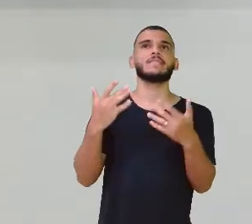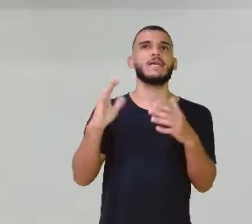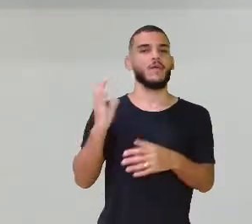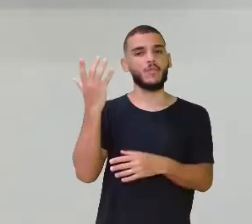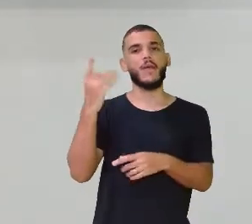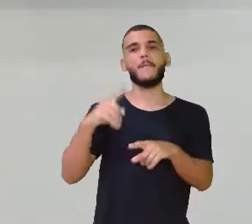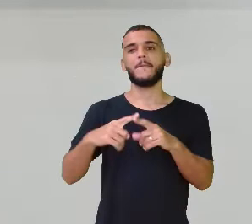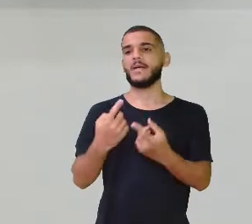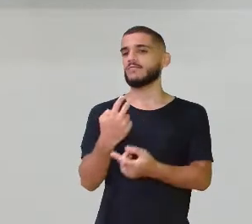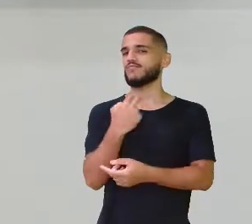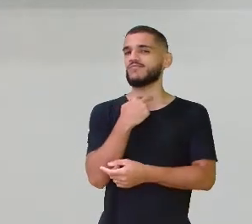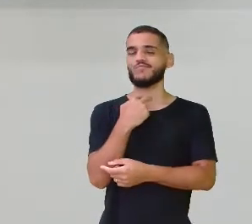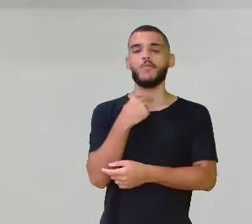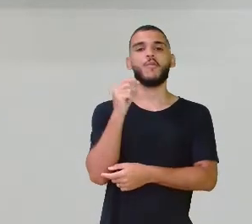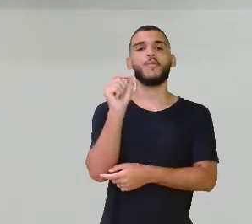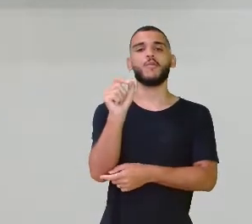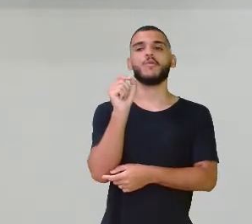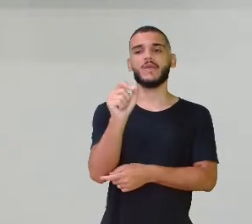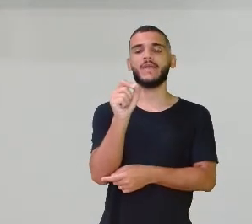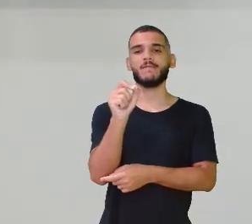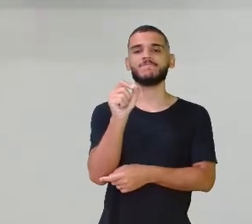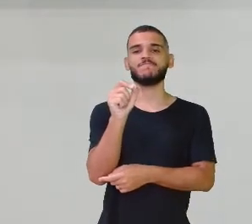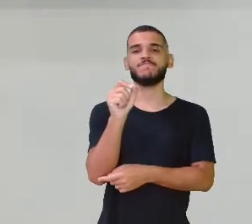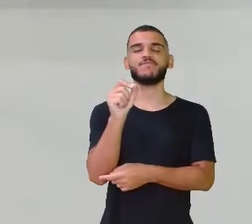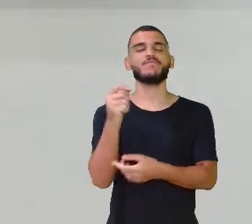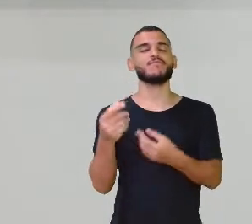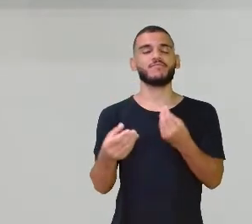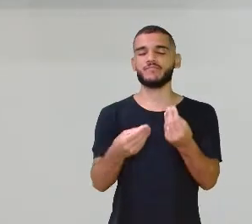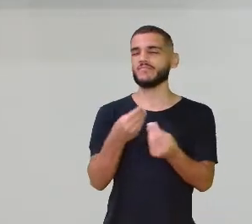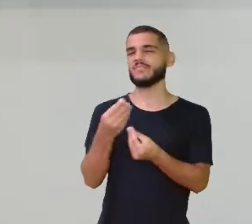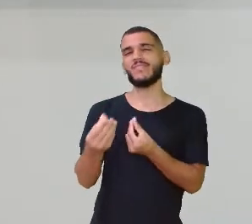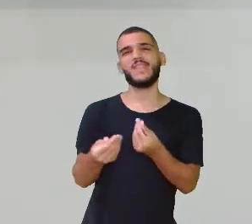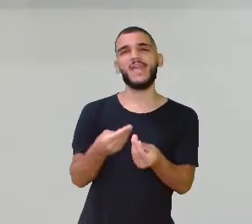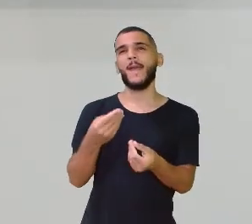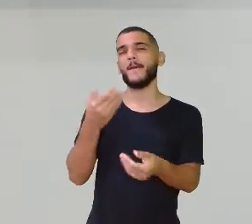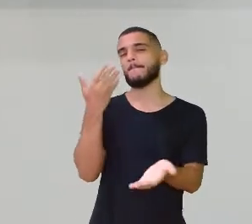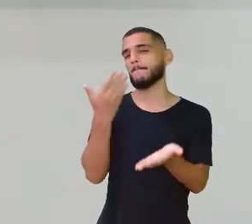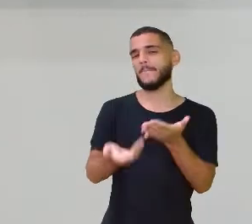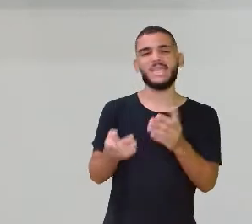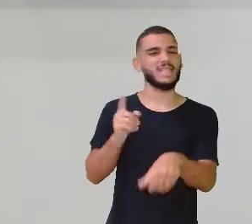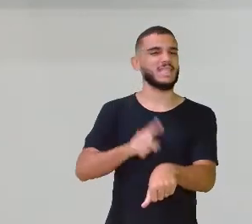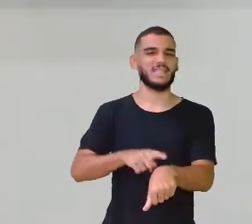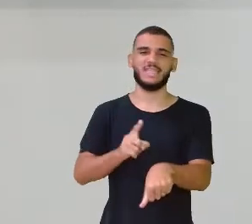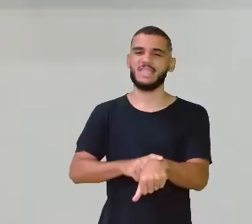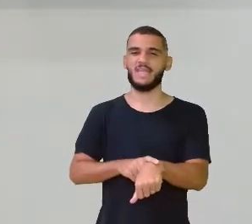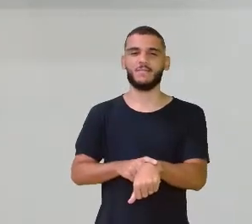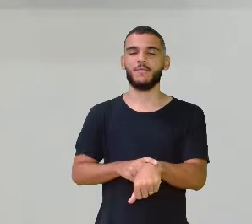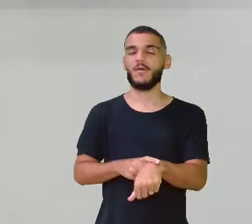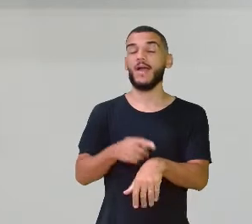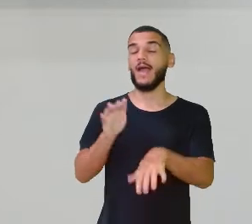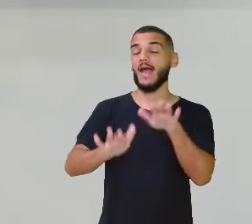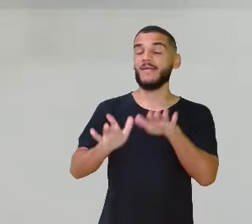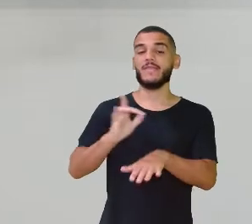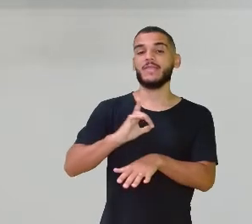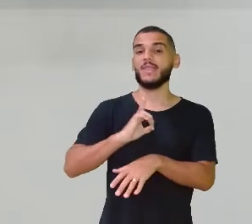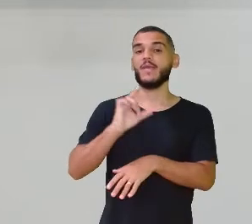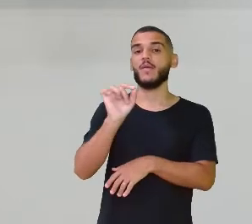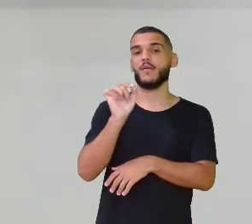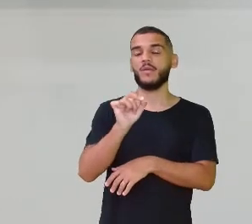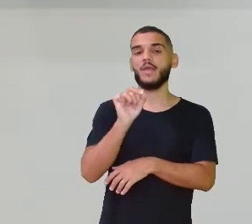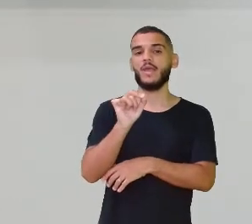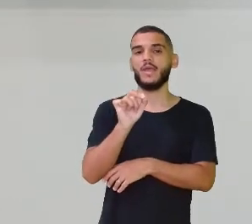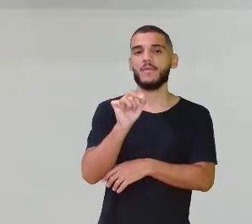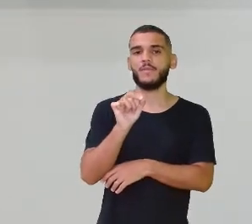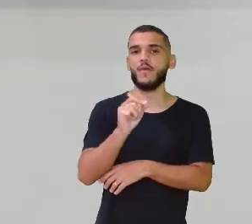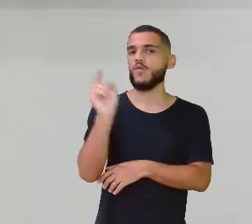ficar enrolando para tirar esse documento depois. Sabe por quê? Porque vai ter uma emergência no meio do caminho.